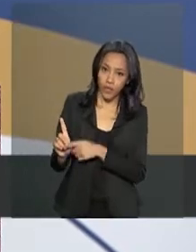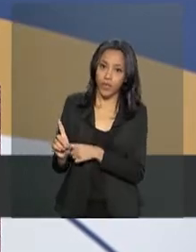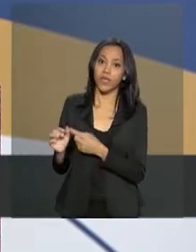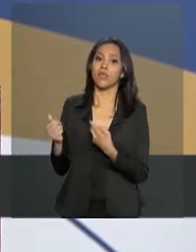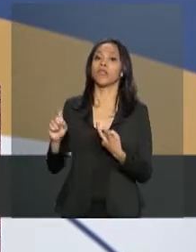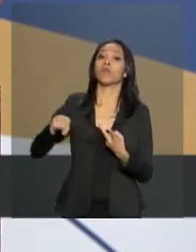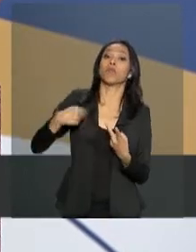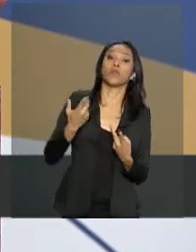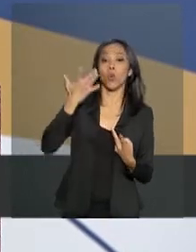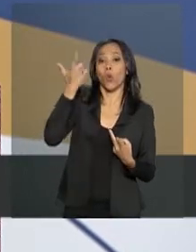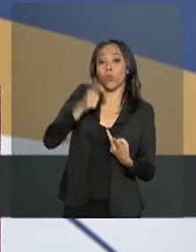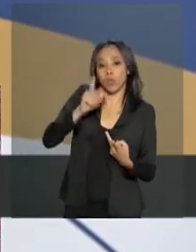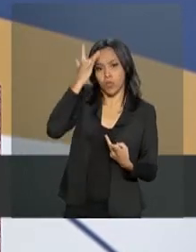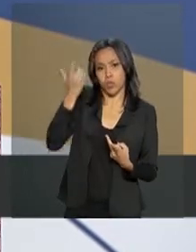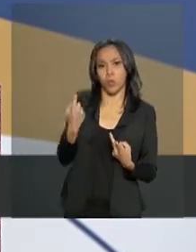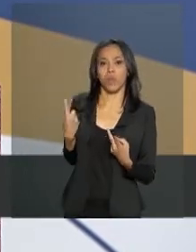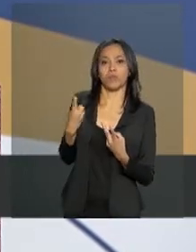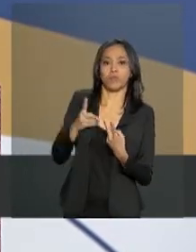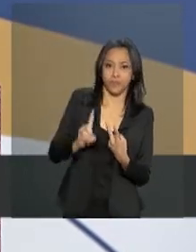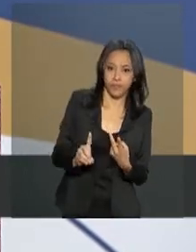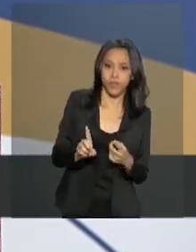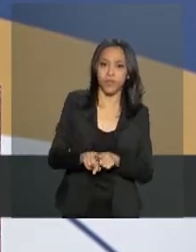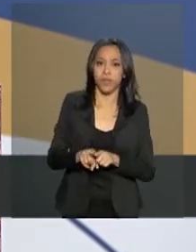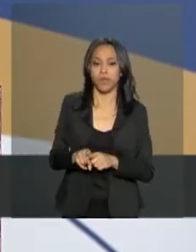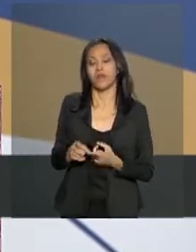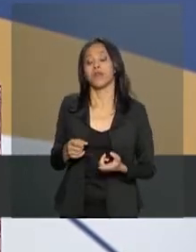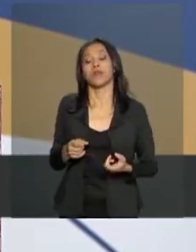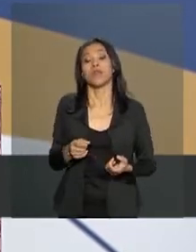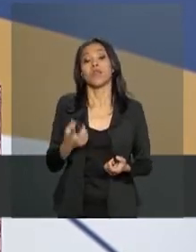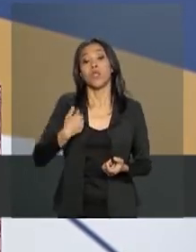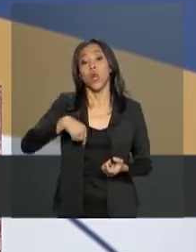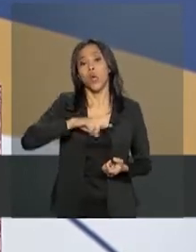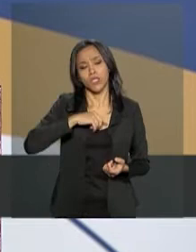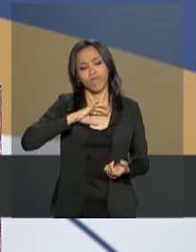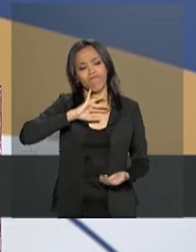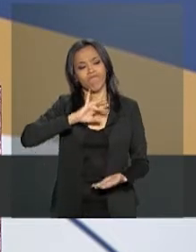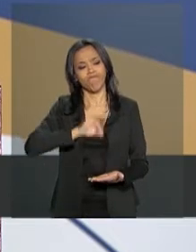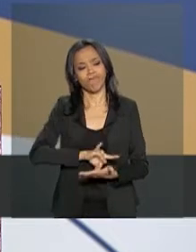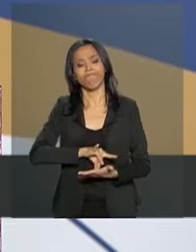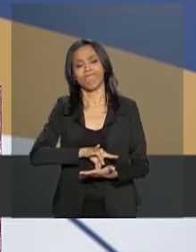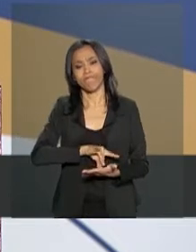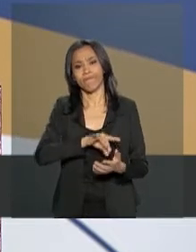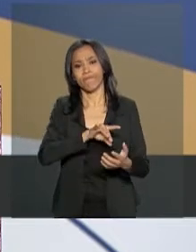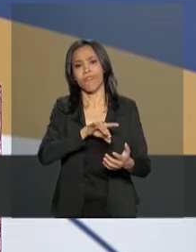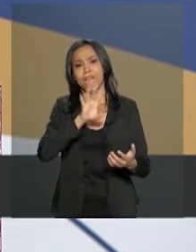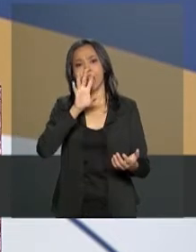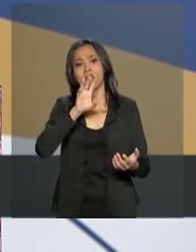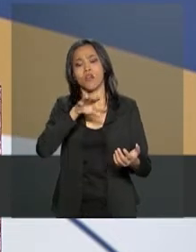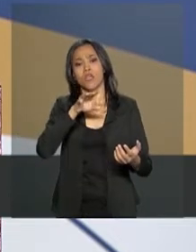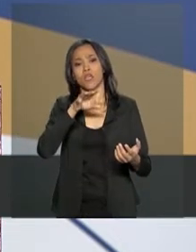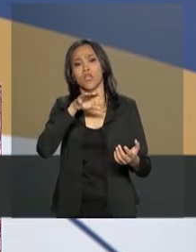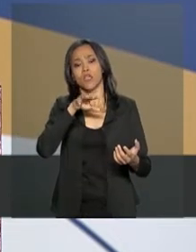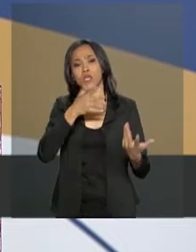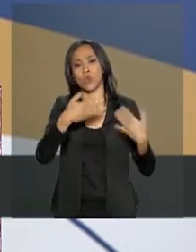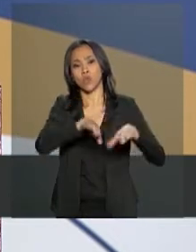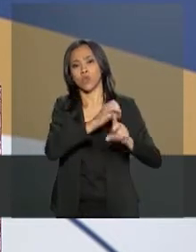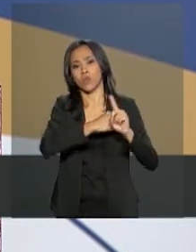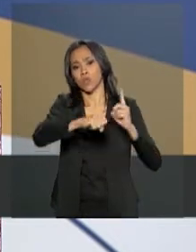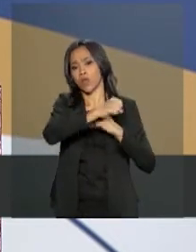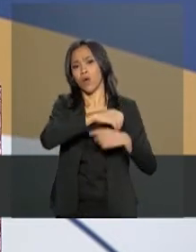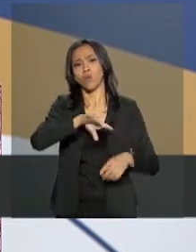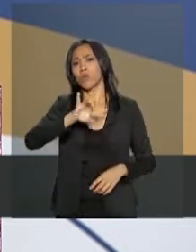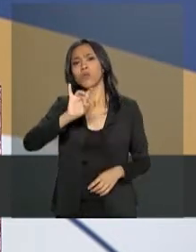desde então não é nós verificamos que a verdadeira inclusão social não dava apenas pela